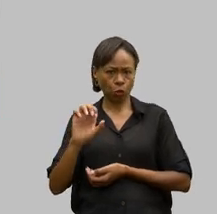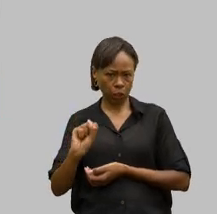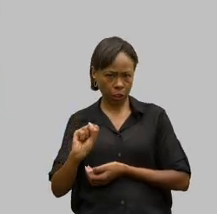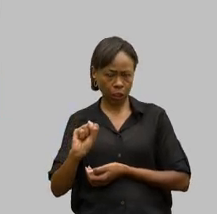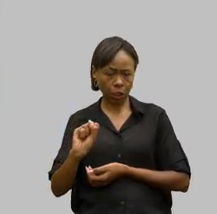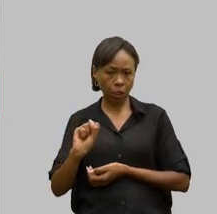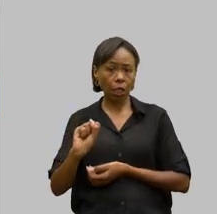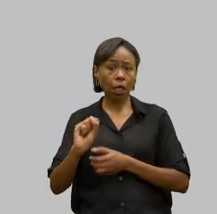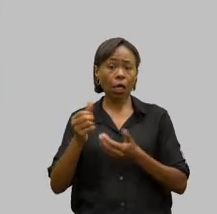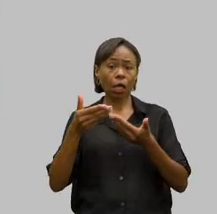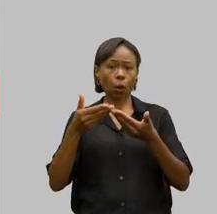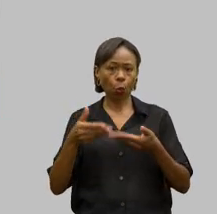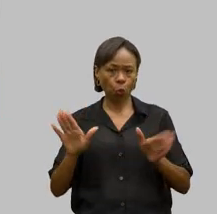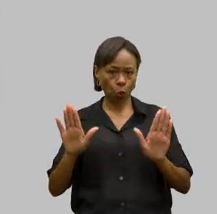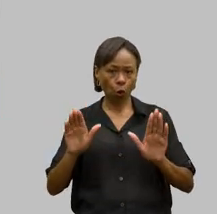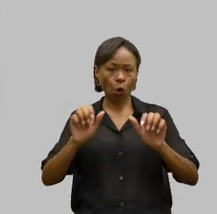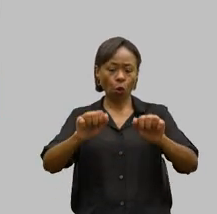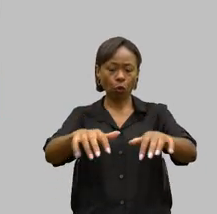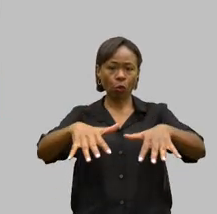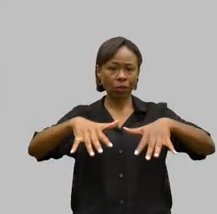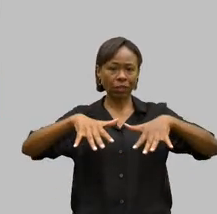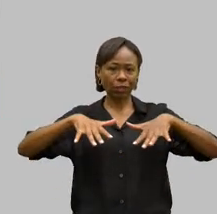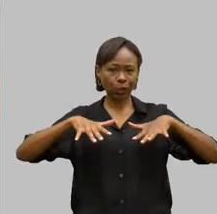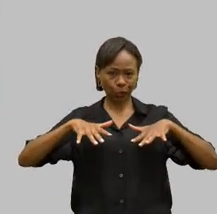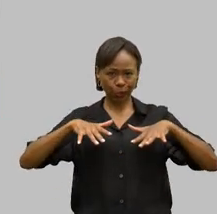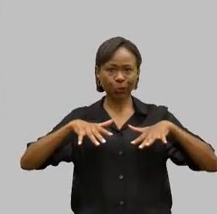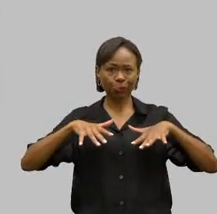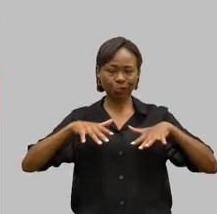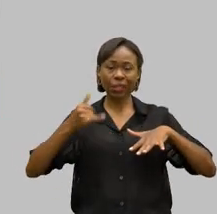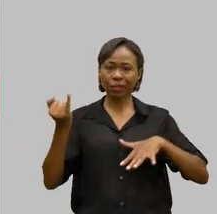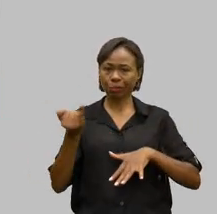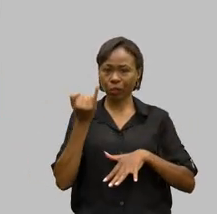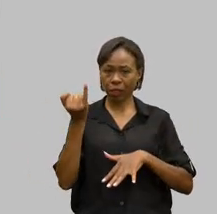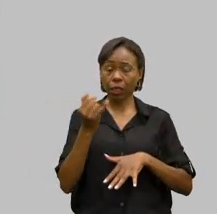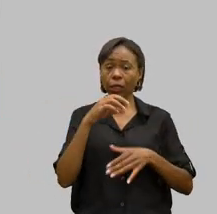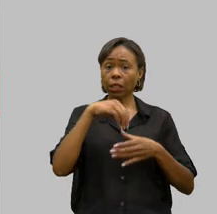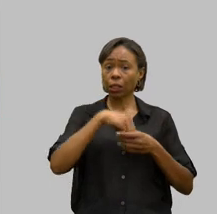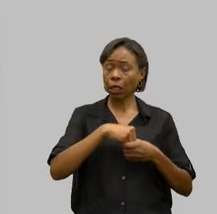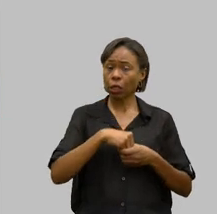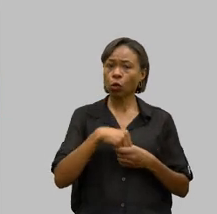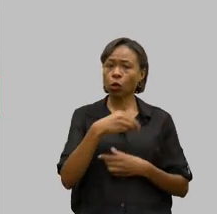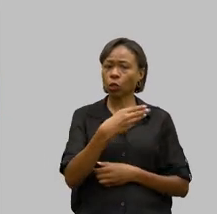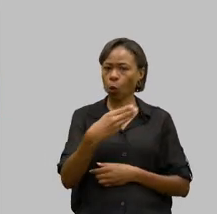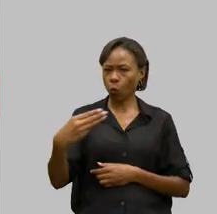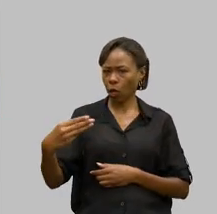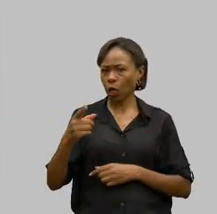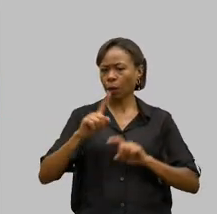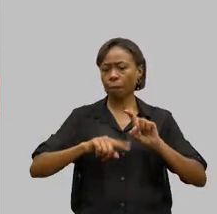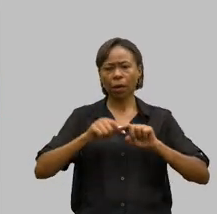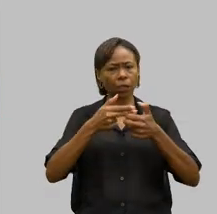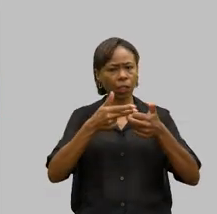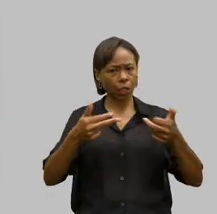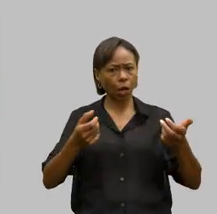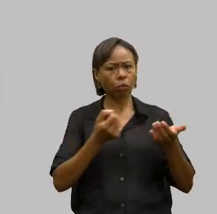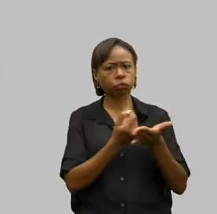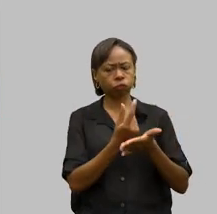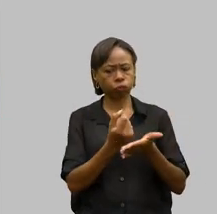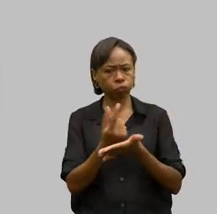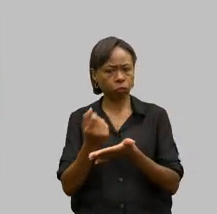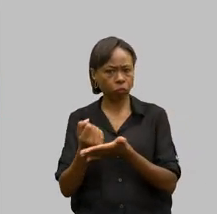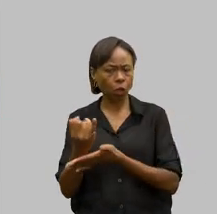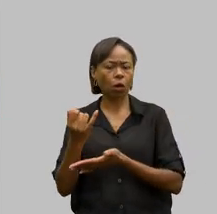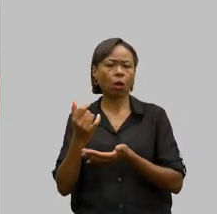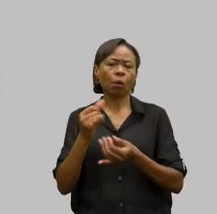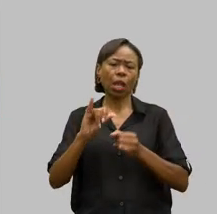reinauguração do auditório importante, na UENG, compra de equipamentos para laboratórios de